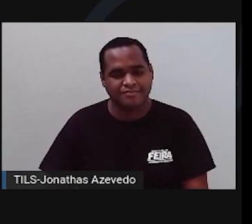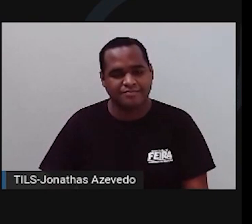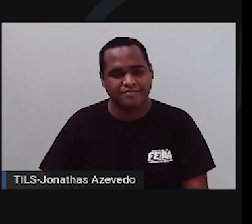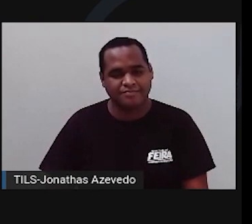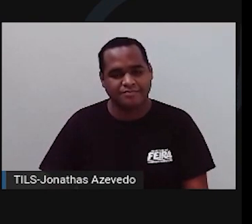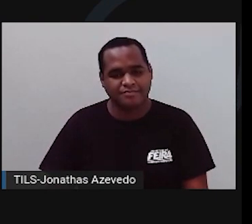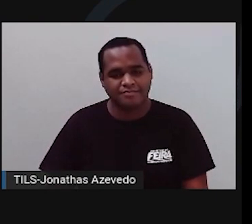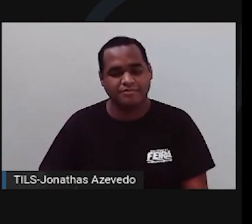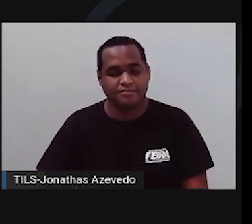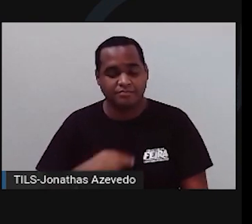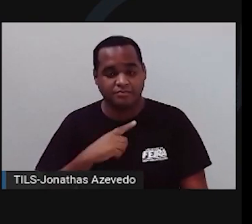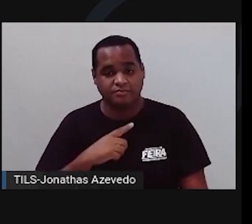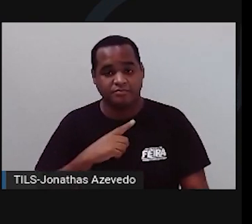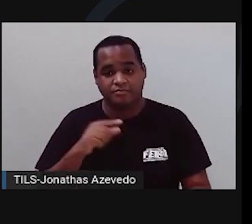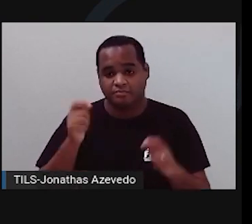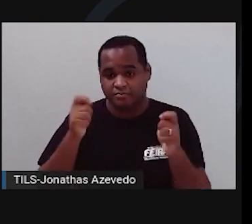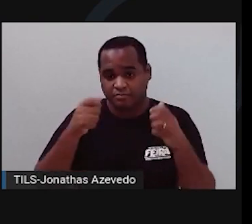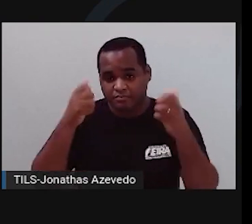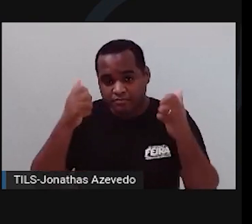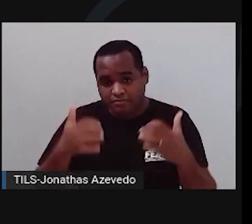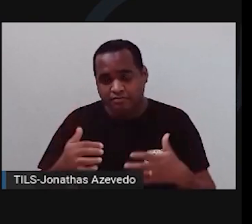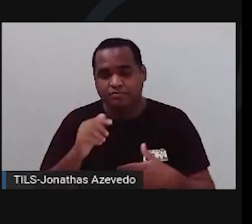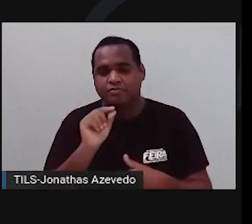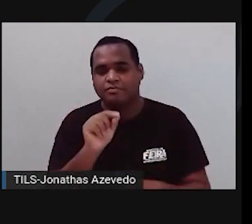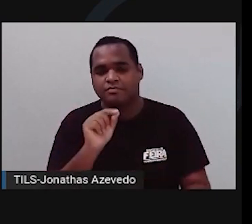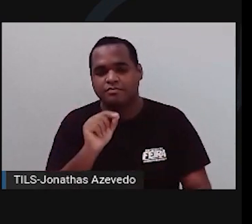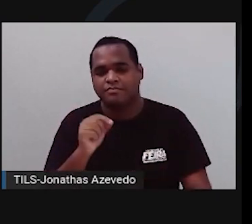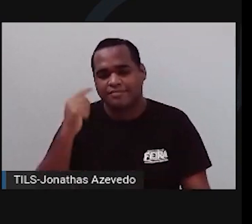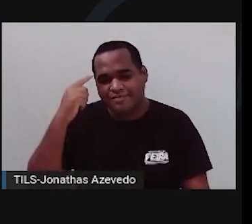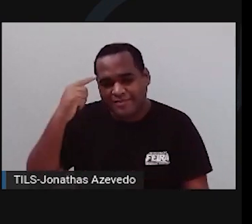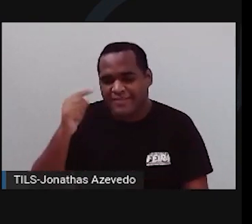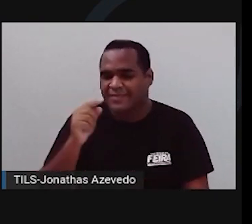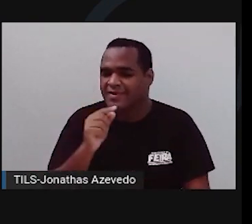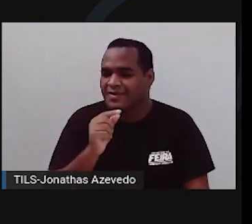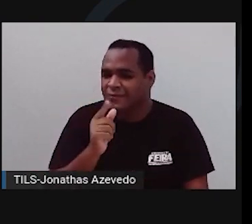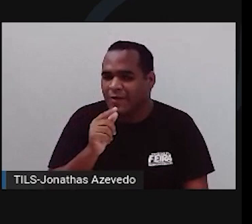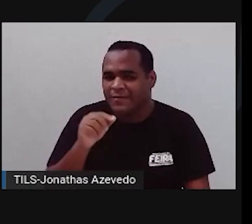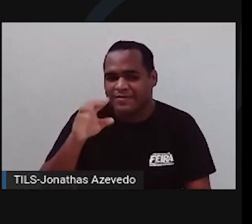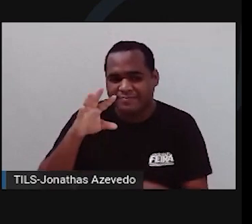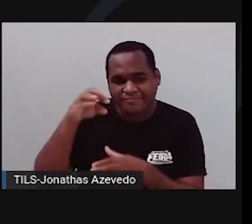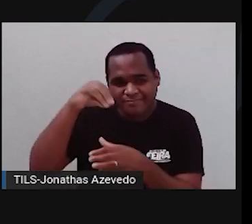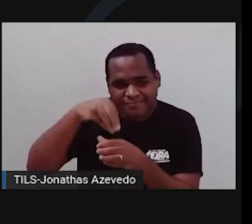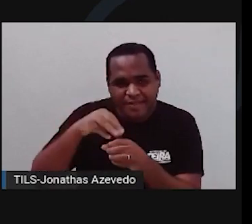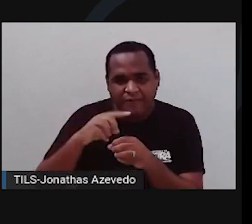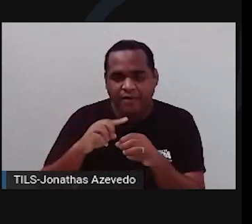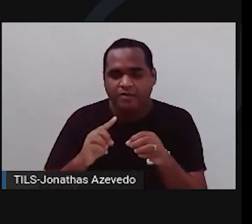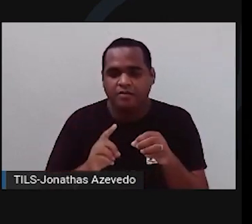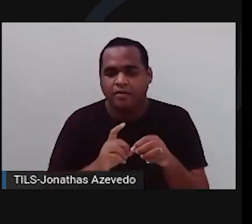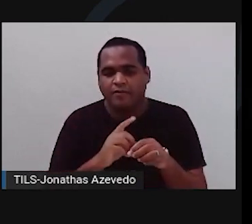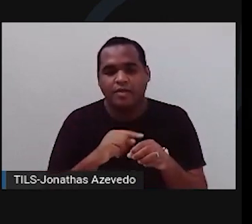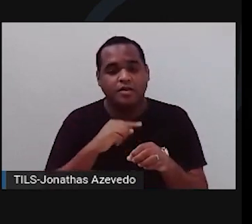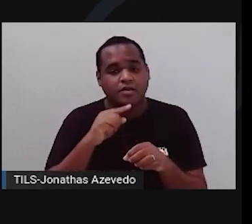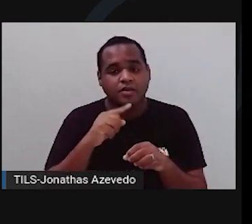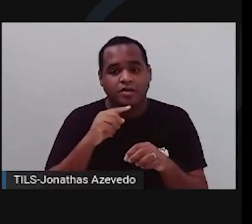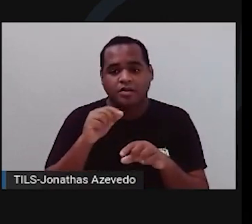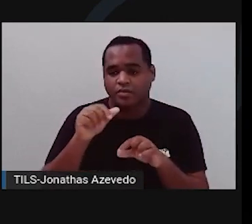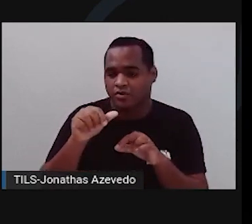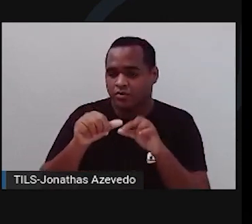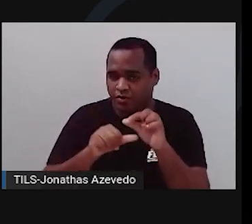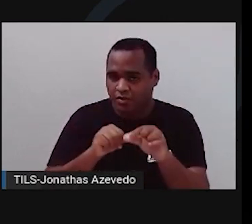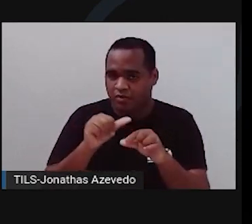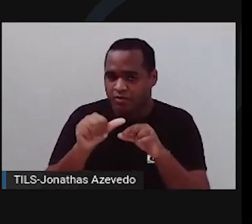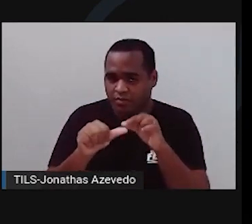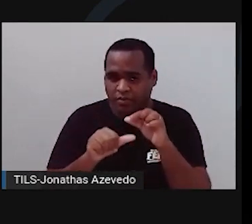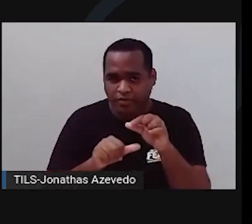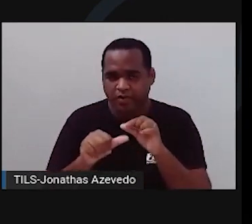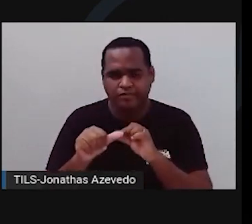O meio de cultivo é coberto com um óleo puríssimo para evitar a evaporação e alteração da